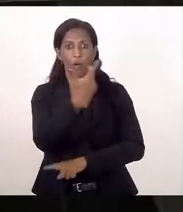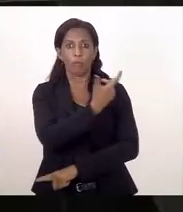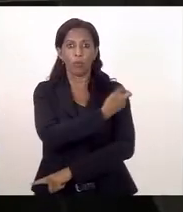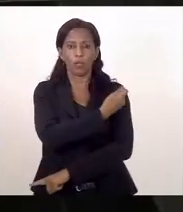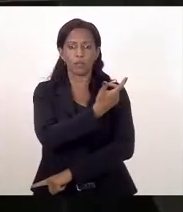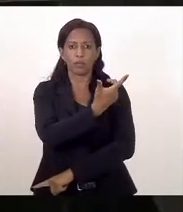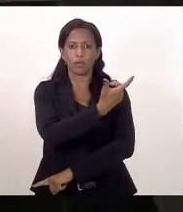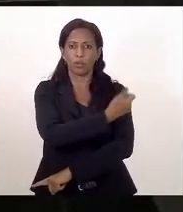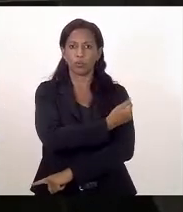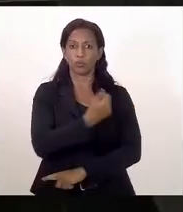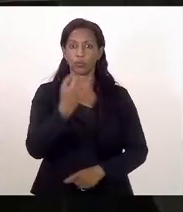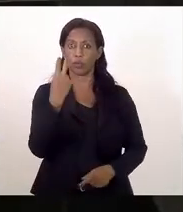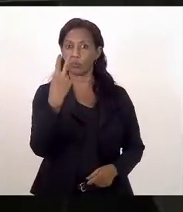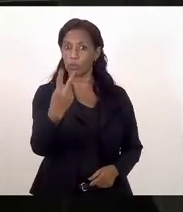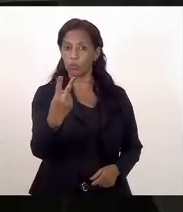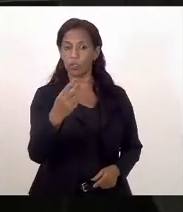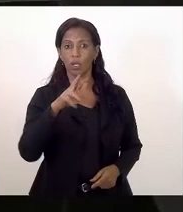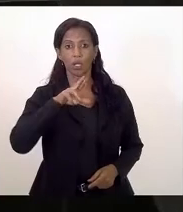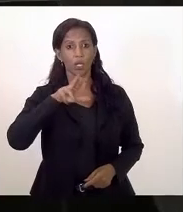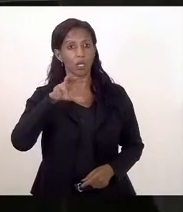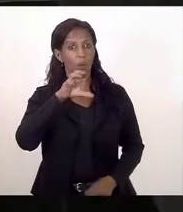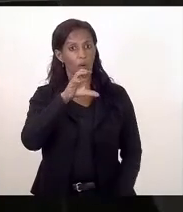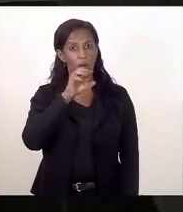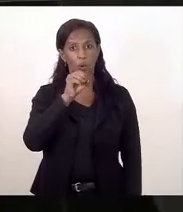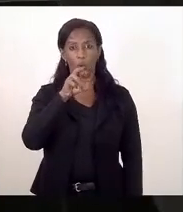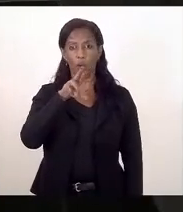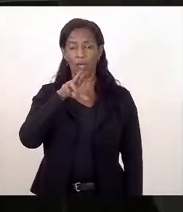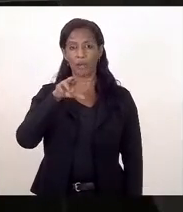e não foi Coronavac.